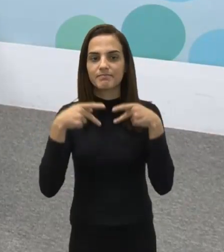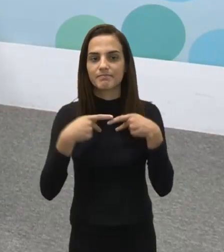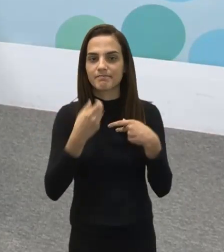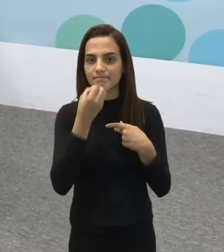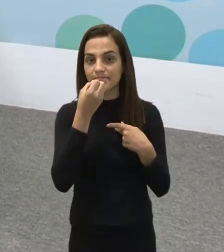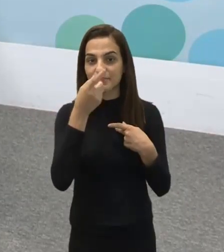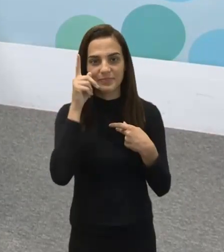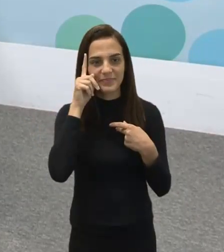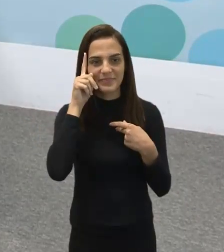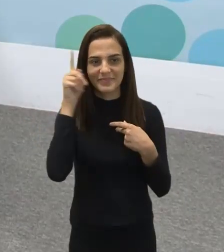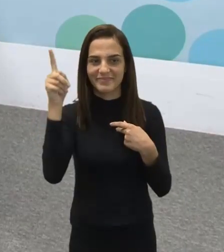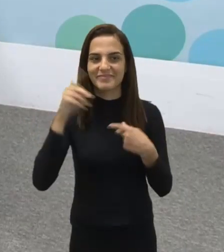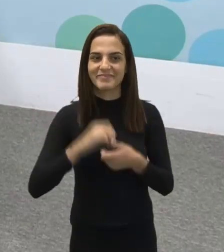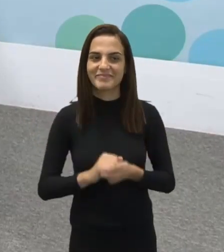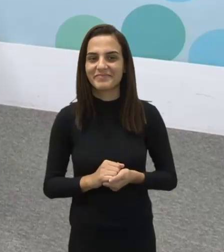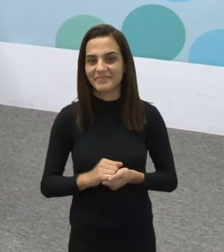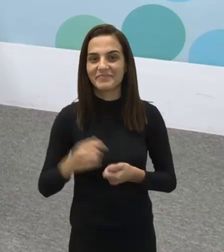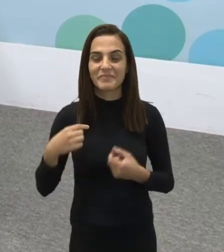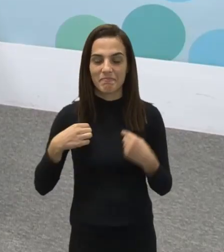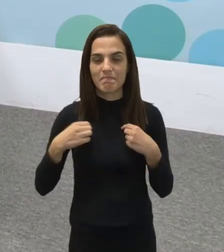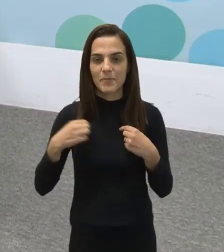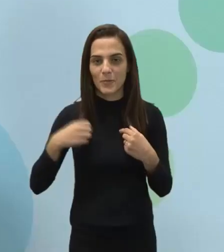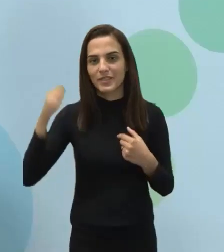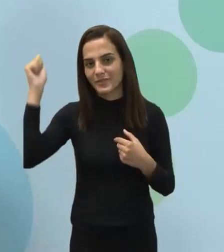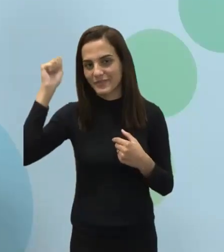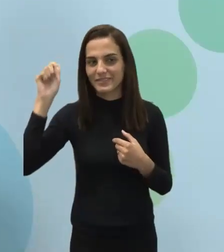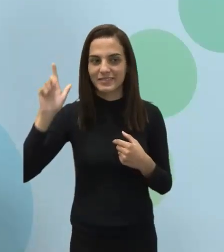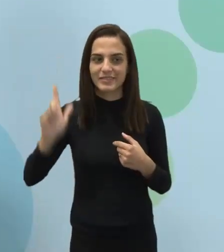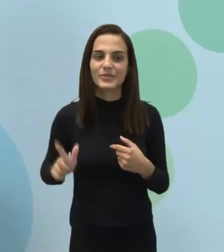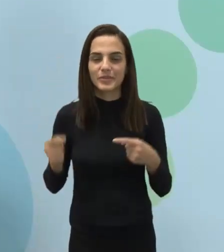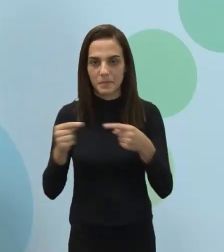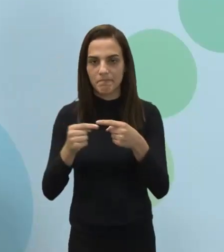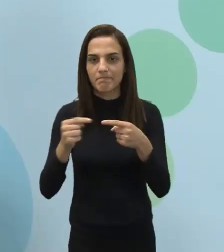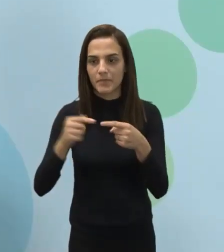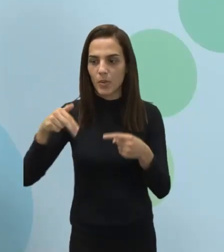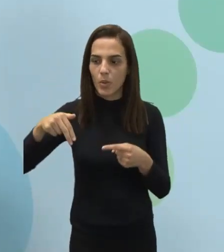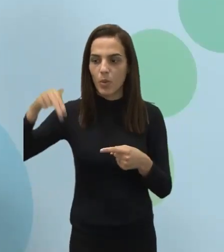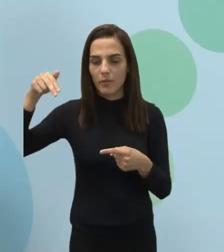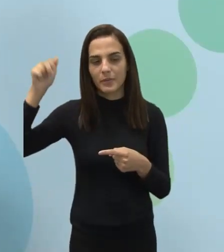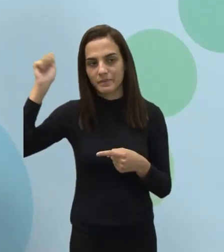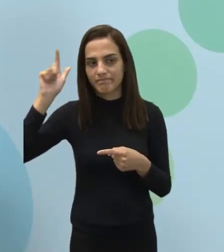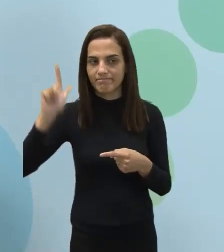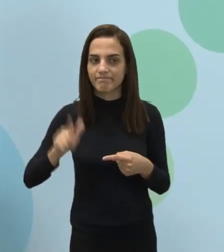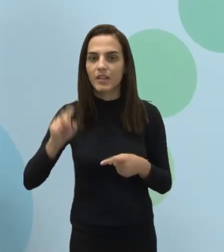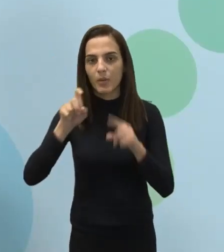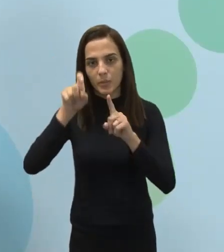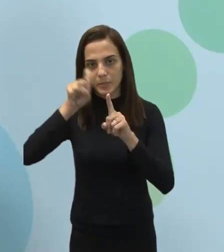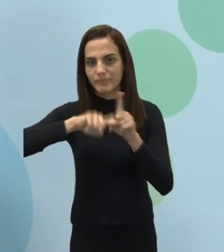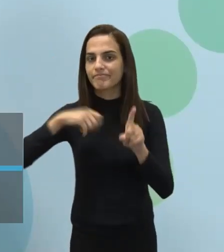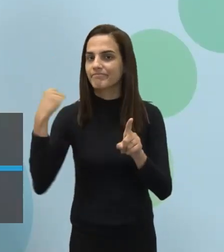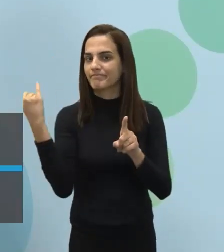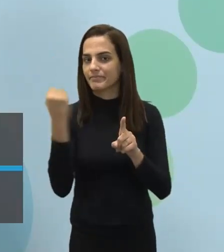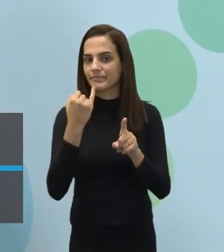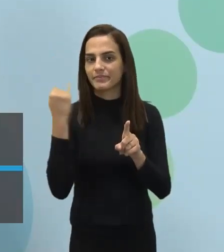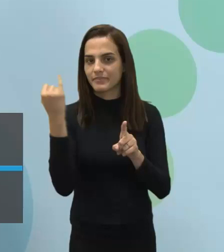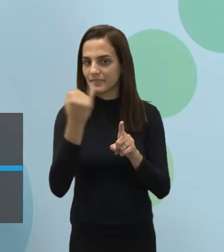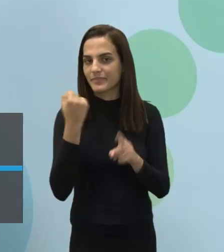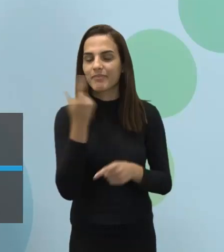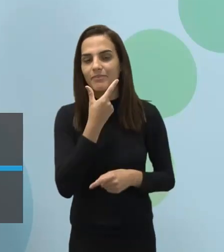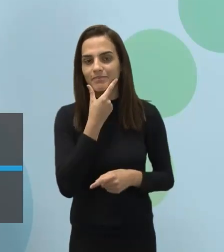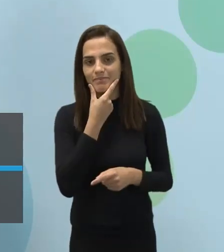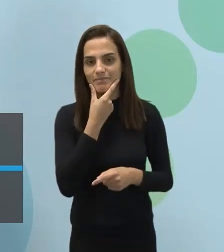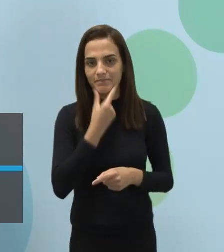Rodrigo. Eu também estou aqui de azul em relação ao novembro, que é um mês importante para nós aí, do gênero